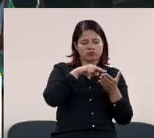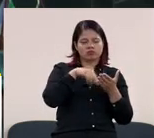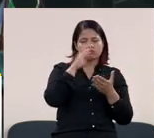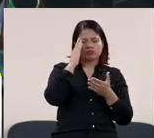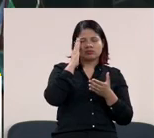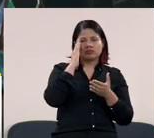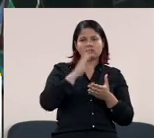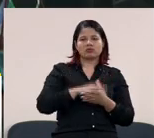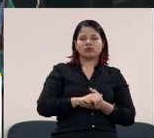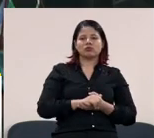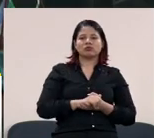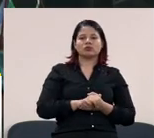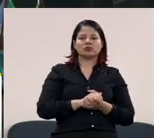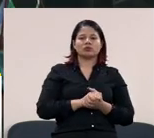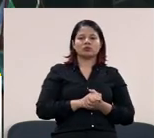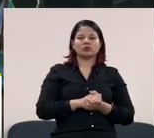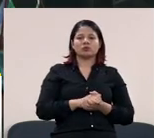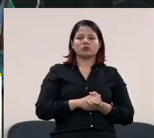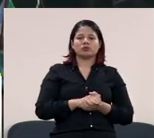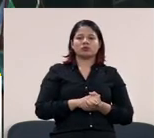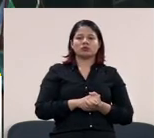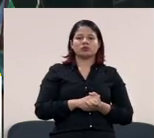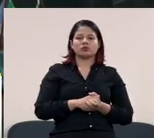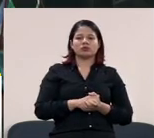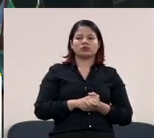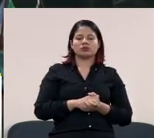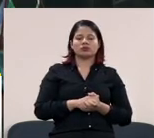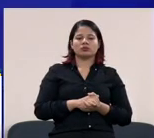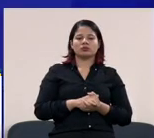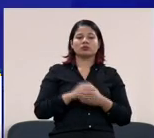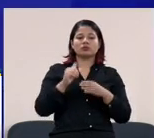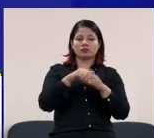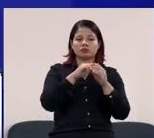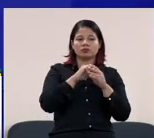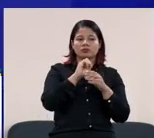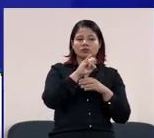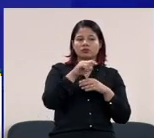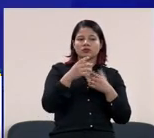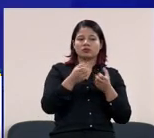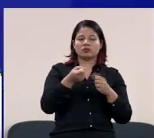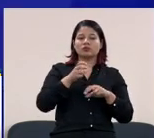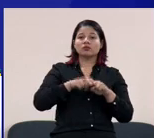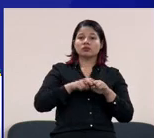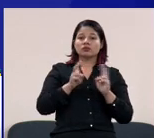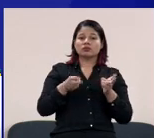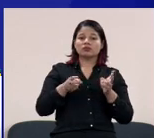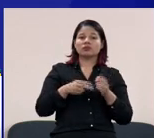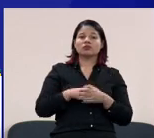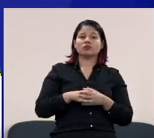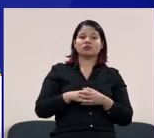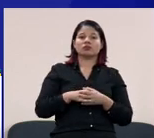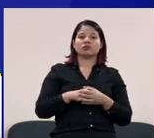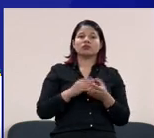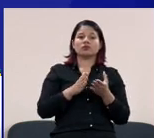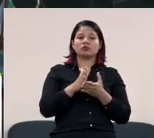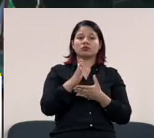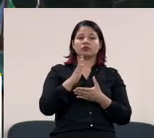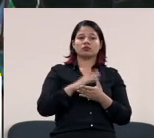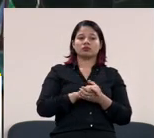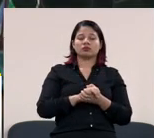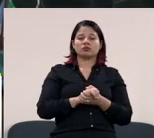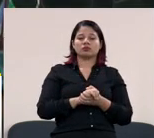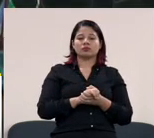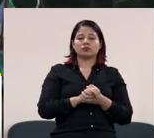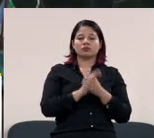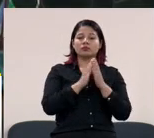está inserida nela. Está em deliberação do plenário, deputado, estiver de acordo, permaneçam como estão. Aprovado. Peço ao